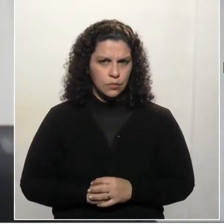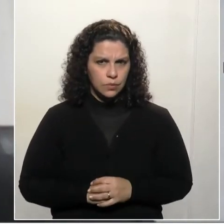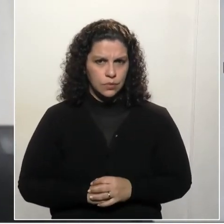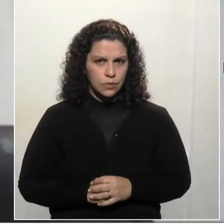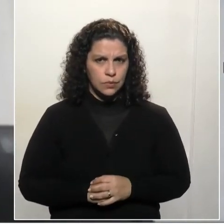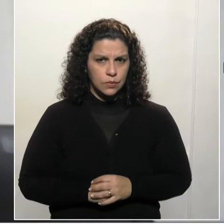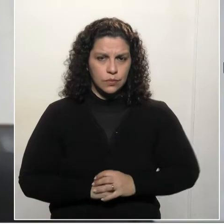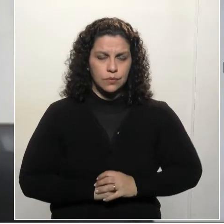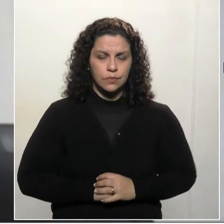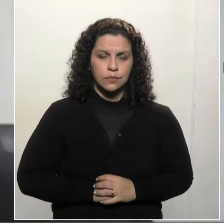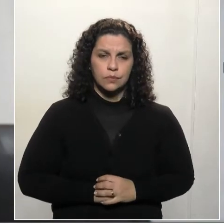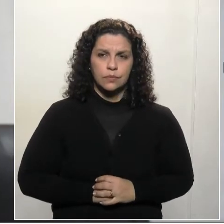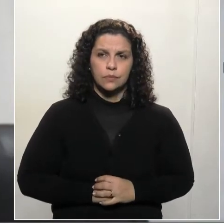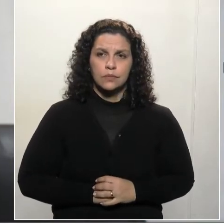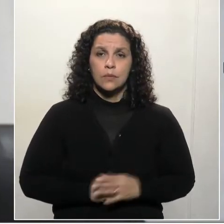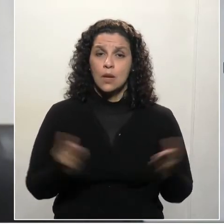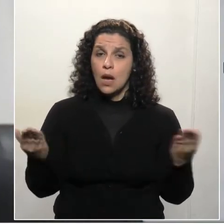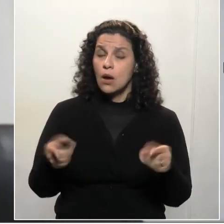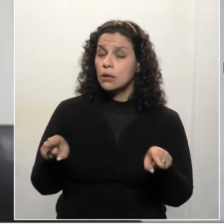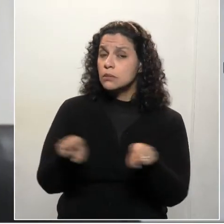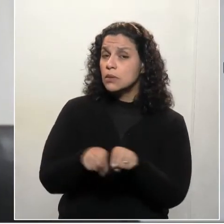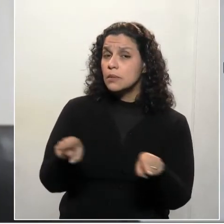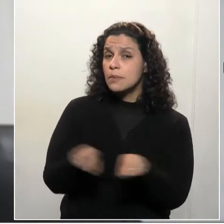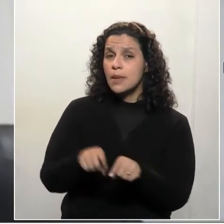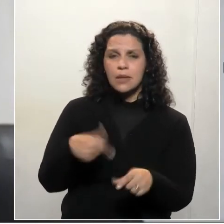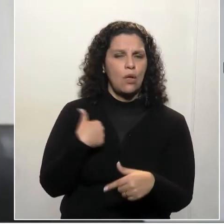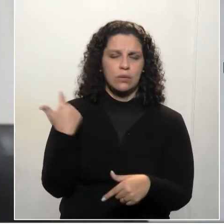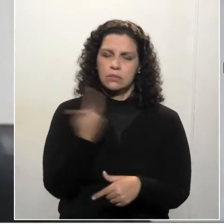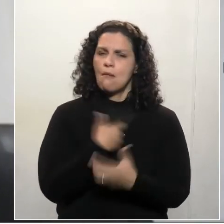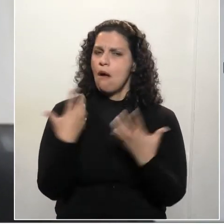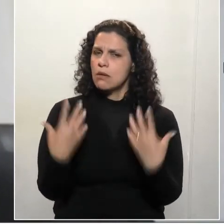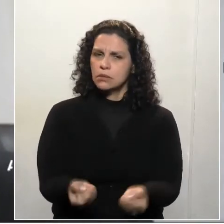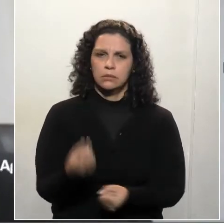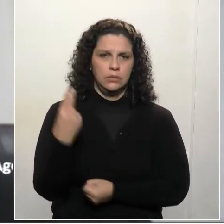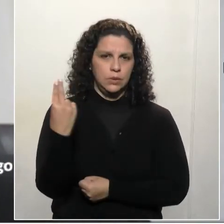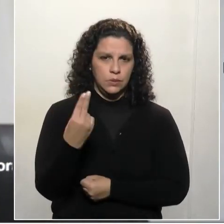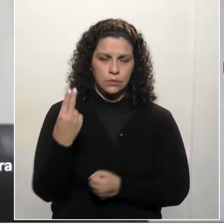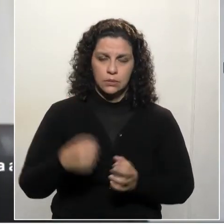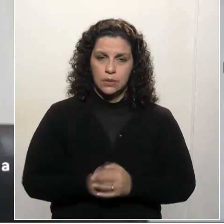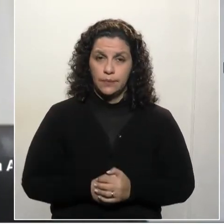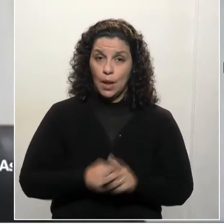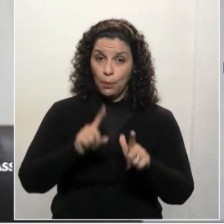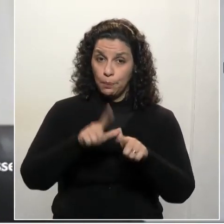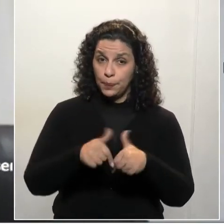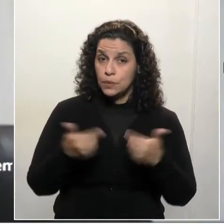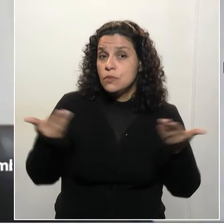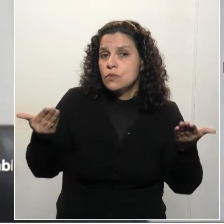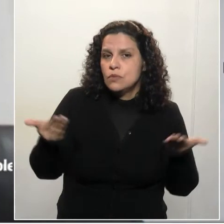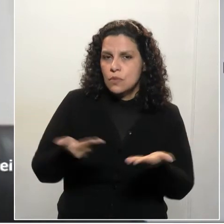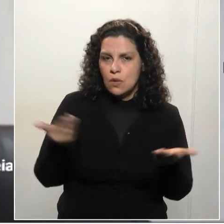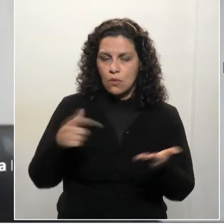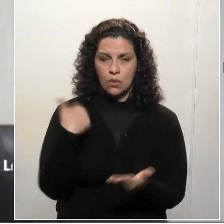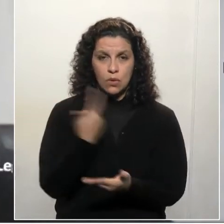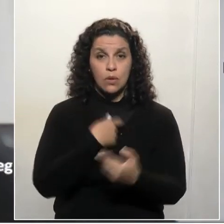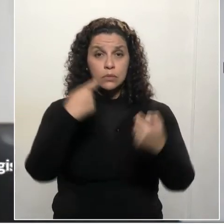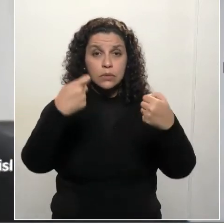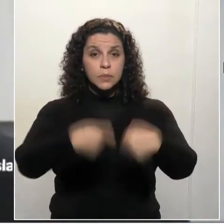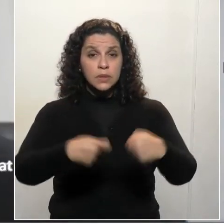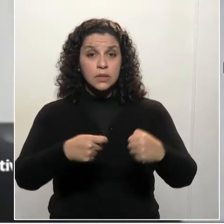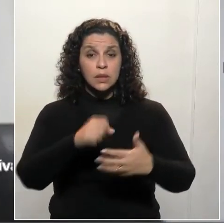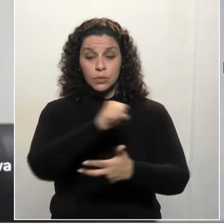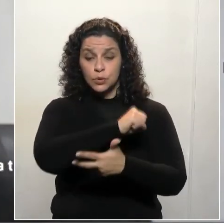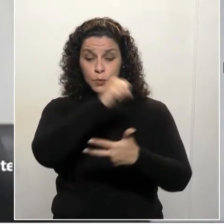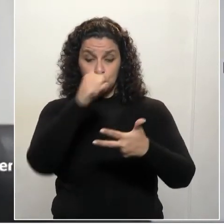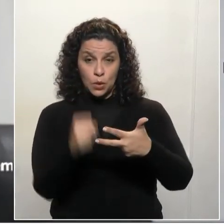que ele preside, isso também é inadmissível. Então, portanto, é preciso que todos os